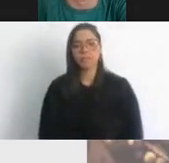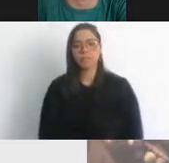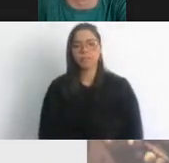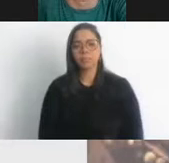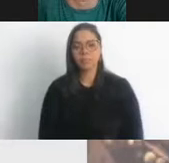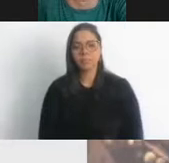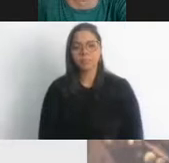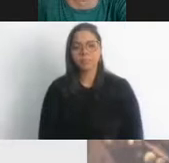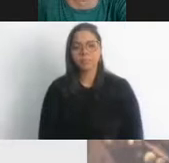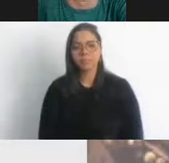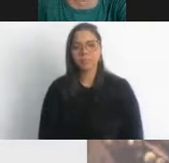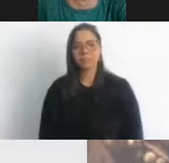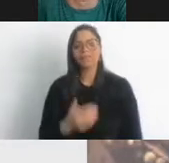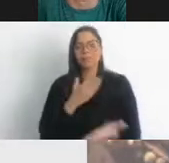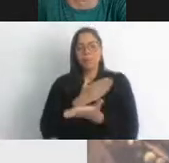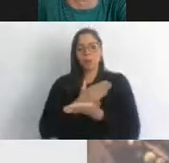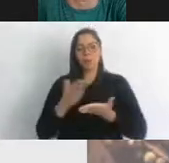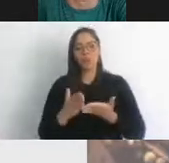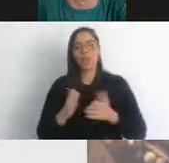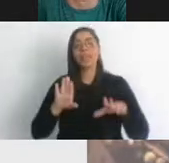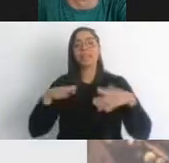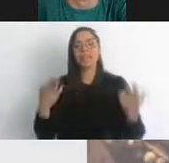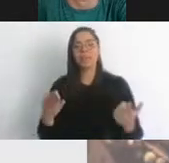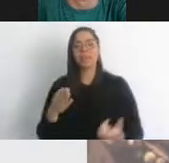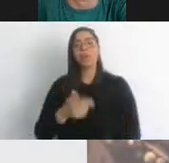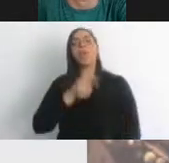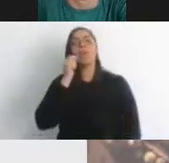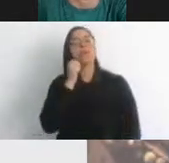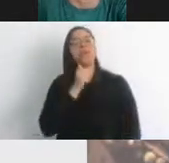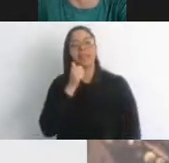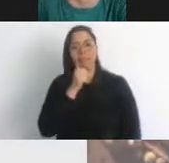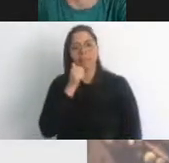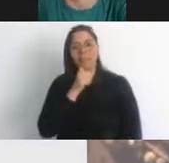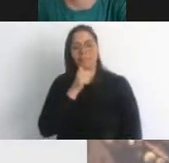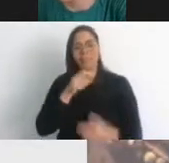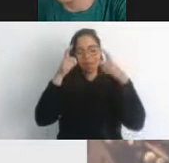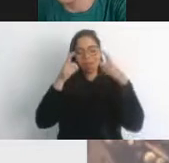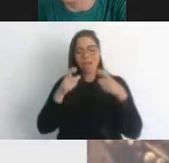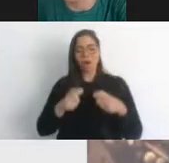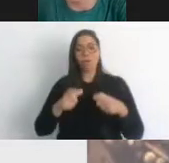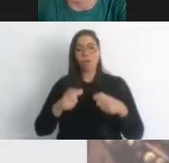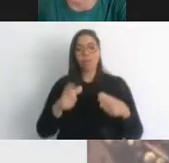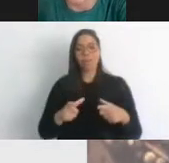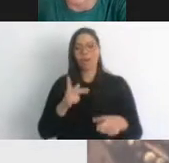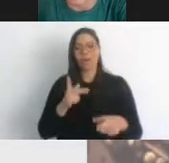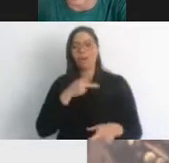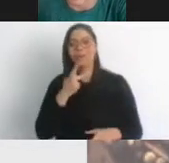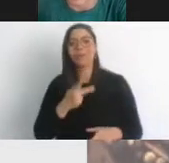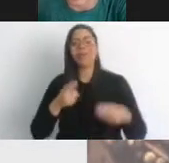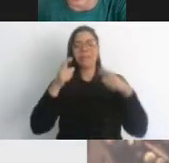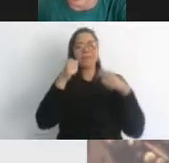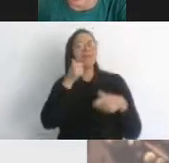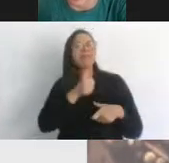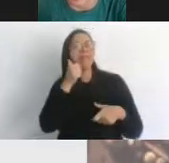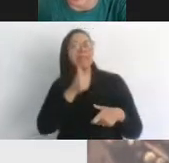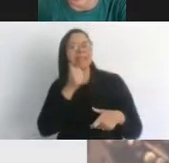Oi amor então o feminino gente é esse lugar que quando a gente fala feminino feminino